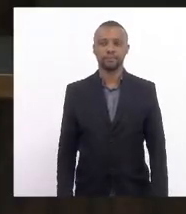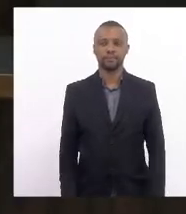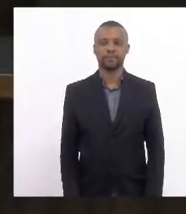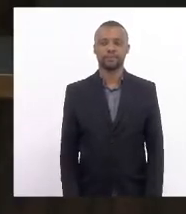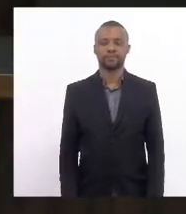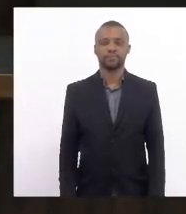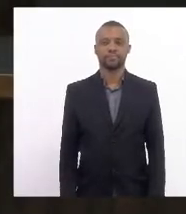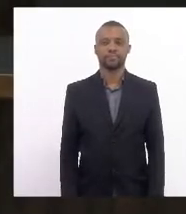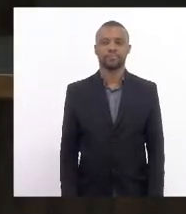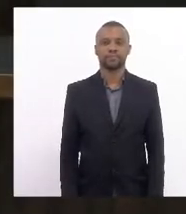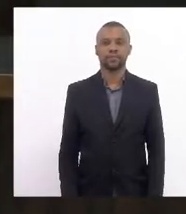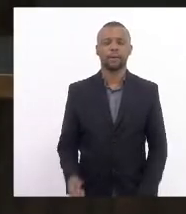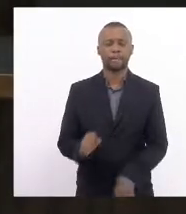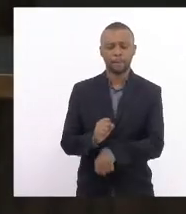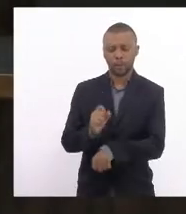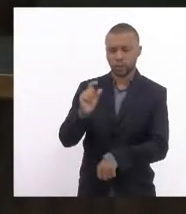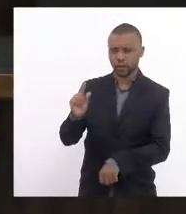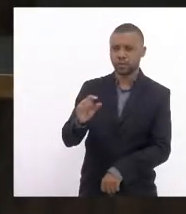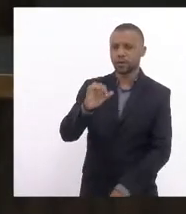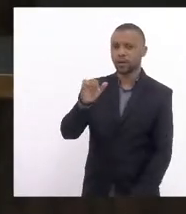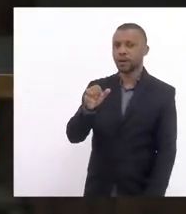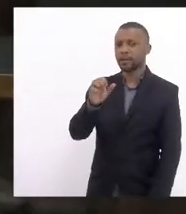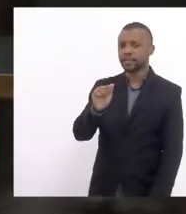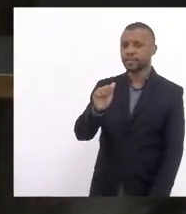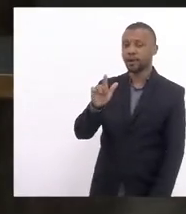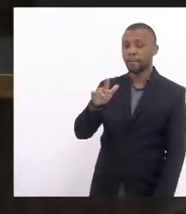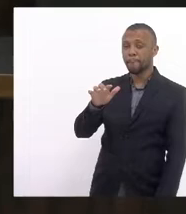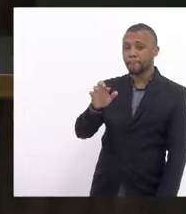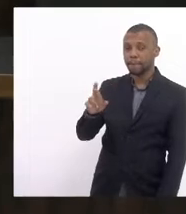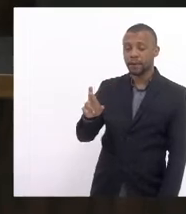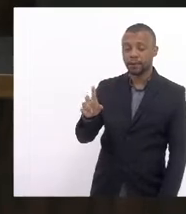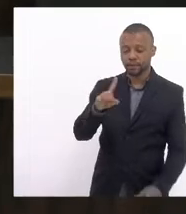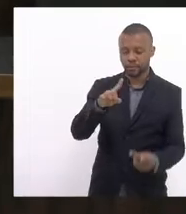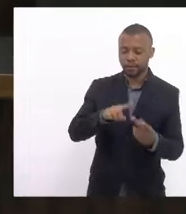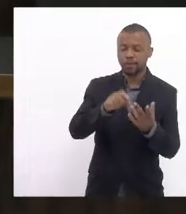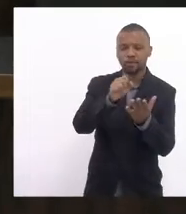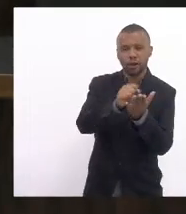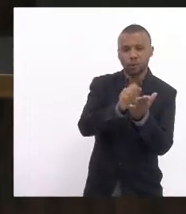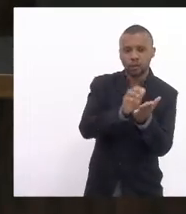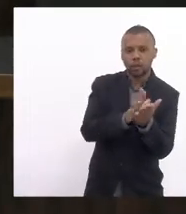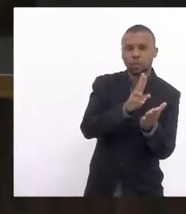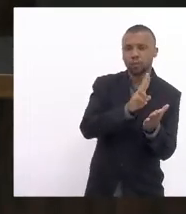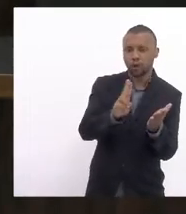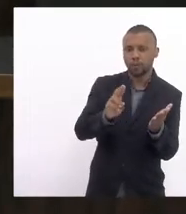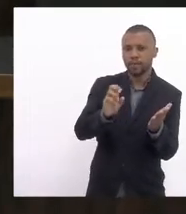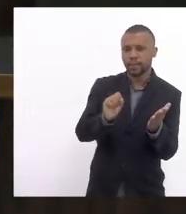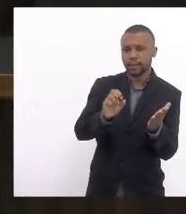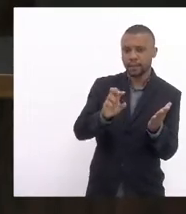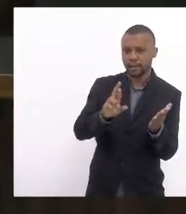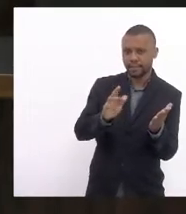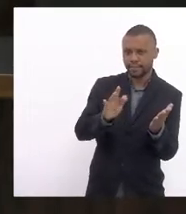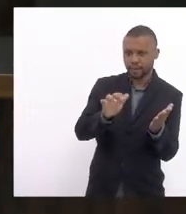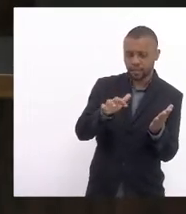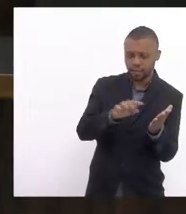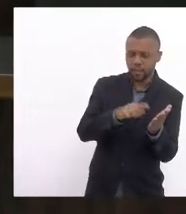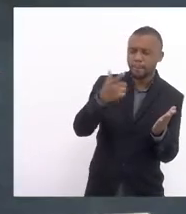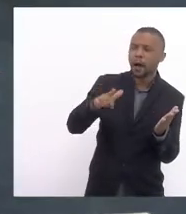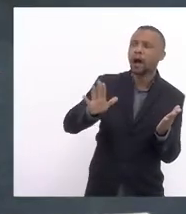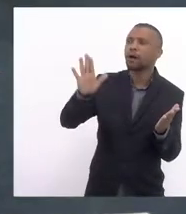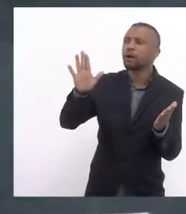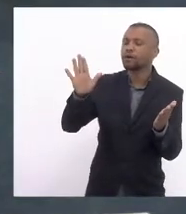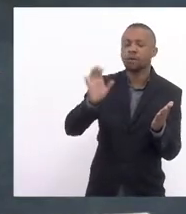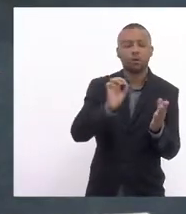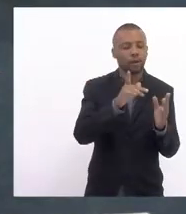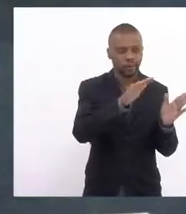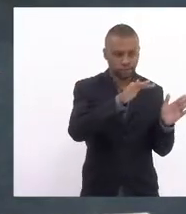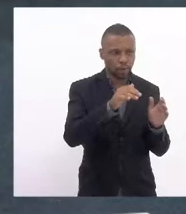Jaumir. Serafini. Mais alguém? Então, com a palavra, deputado Jaumir. Boa